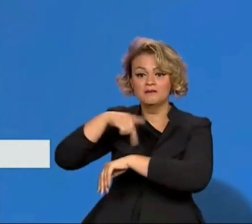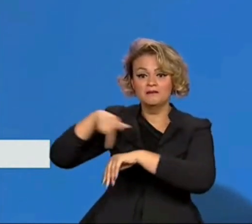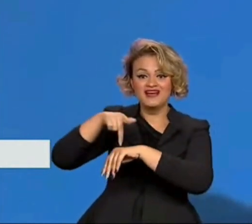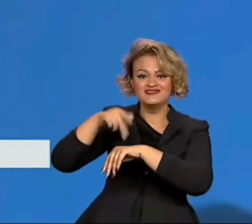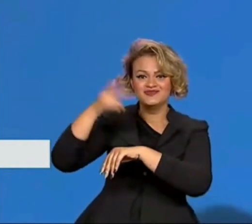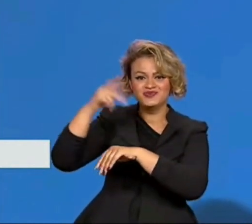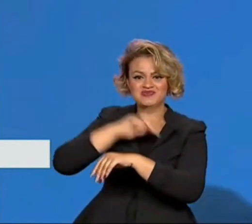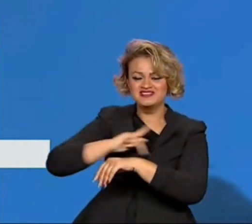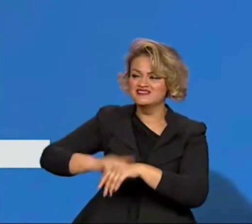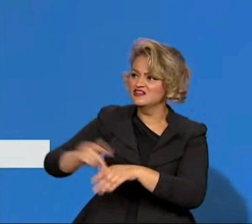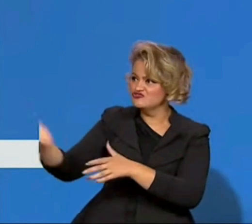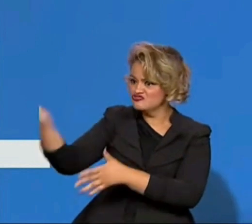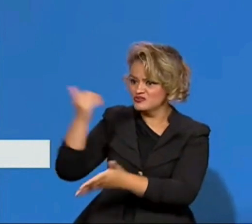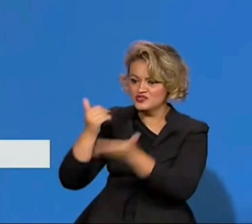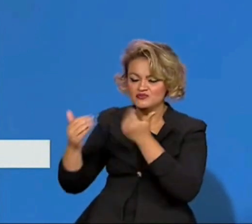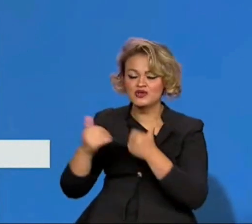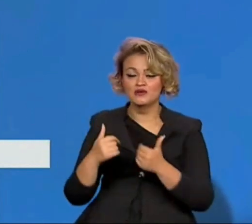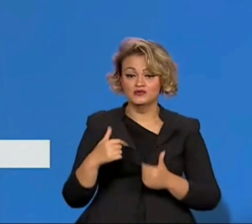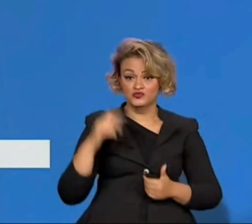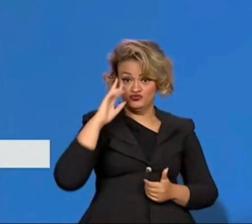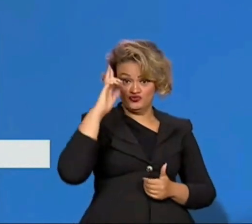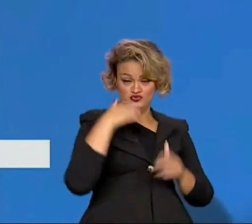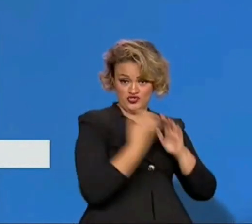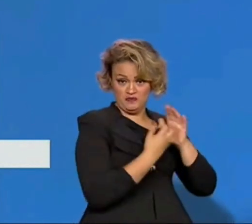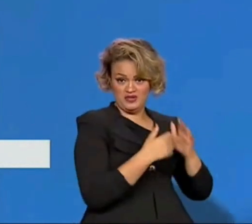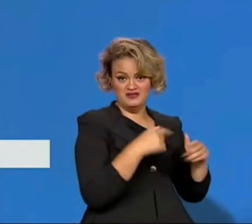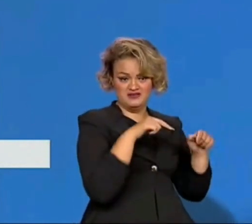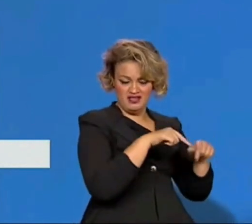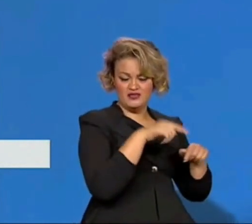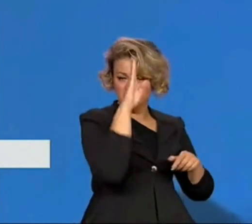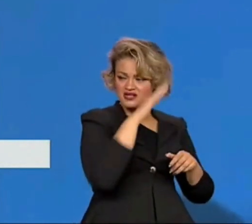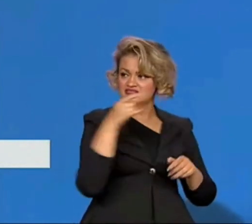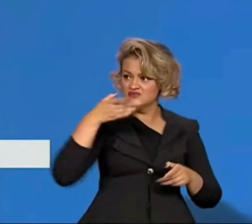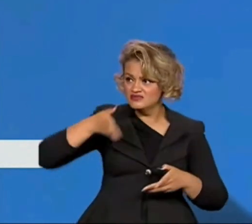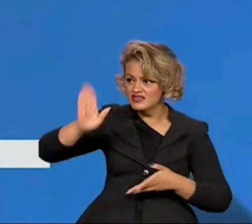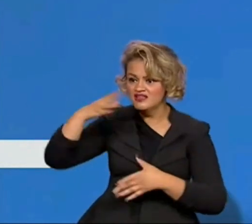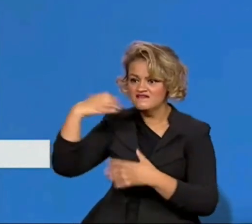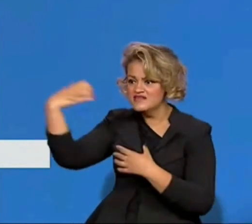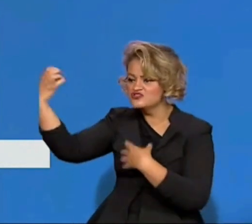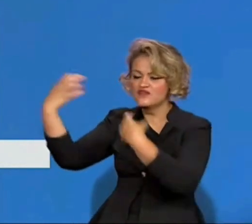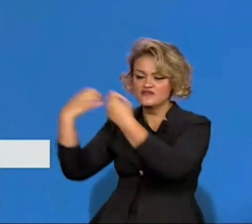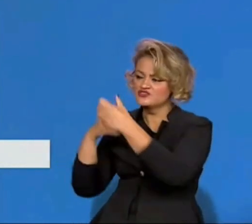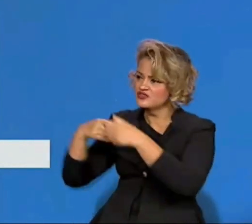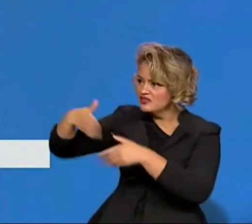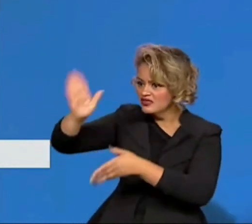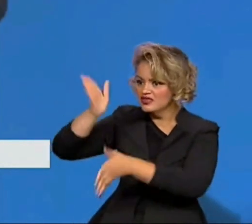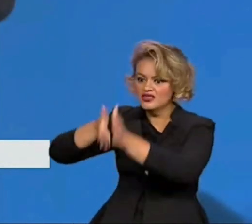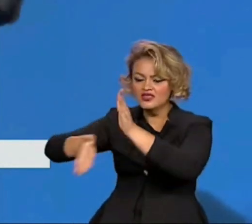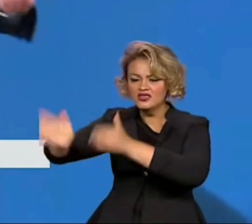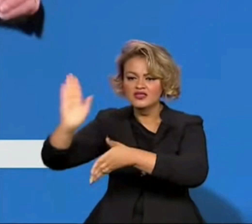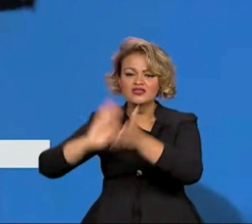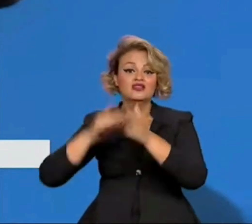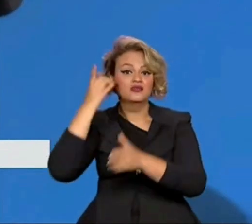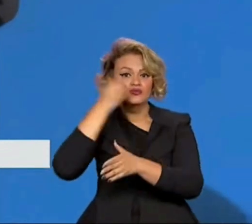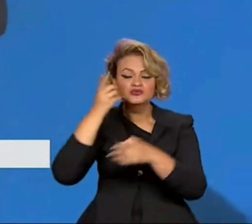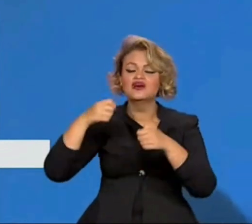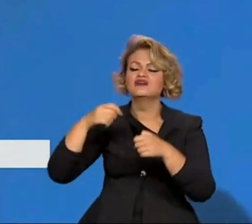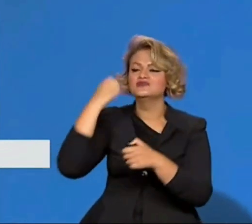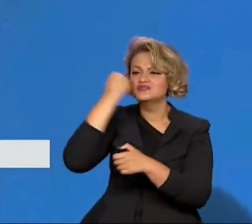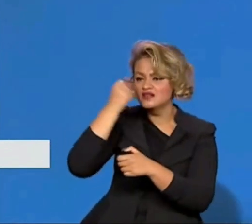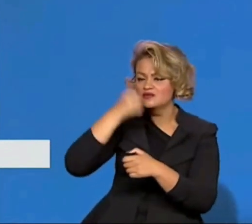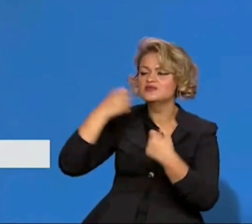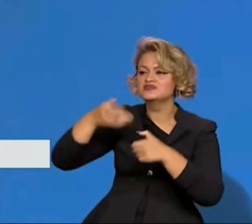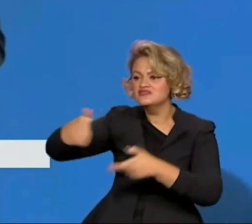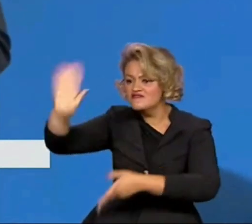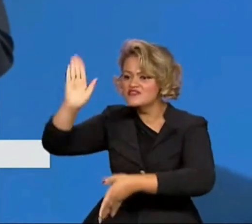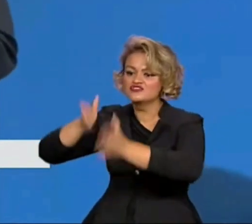Os nossos empresários precisam viajar. Os nossos pensadores precisam viajar. Os nossos deputados e